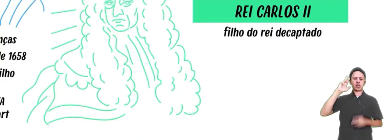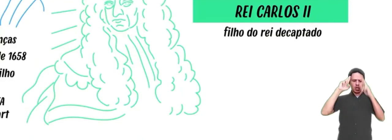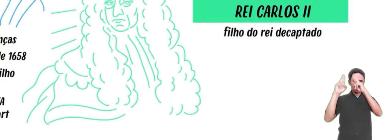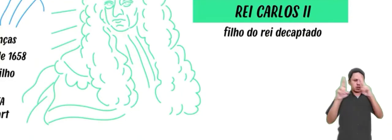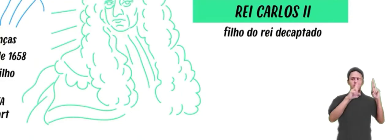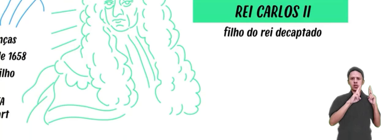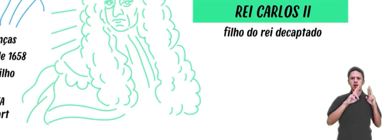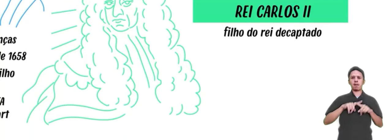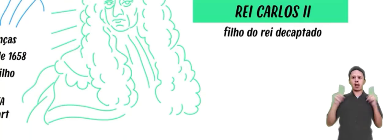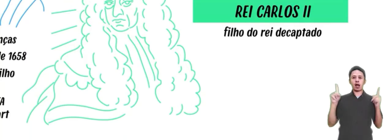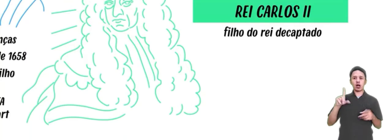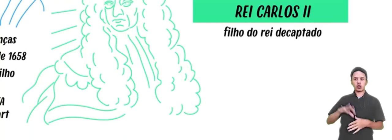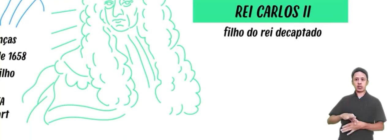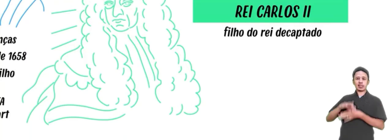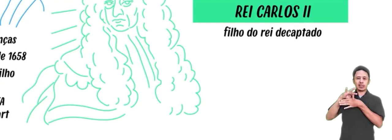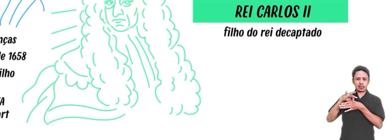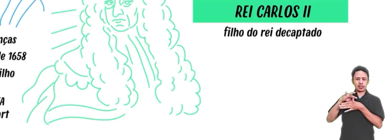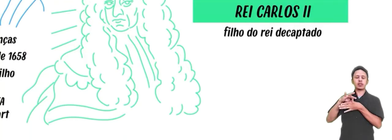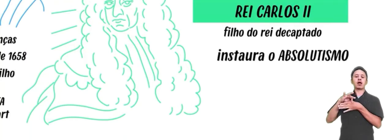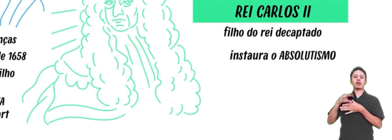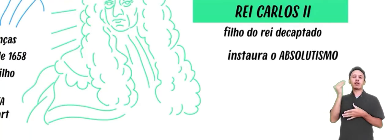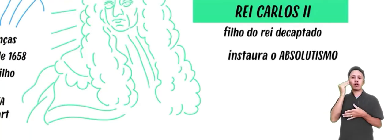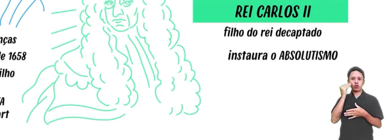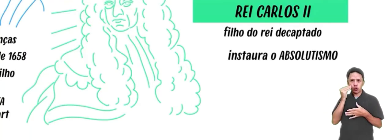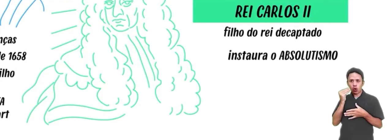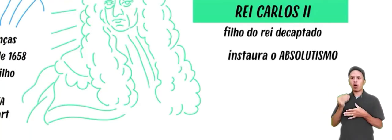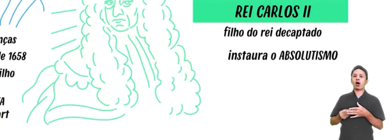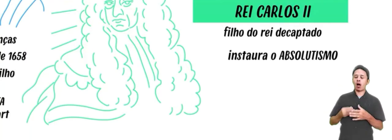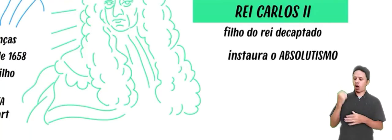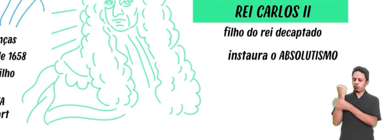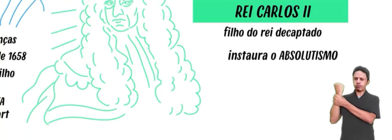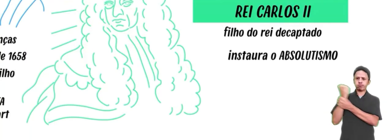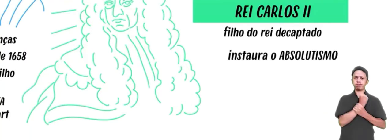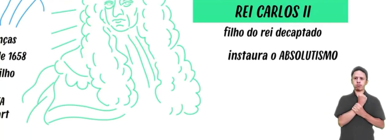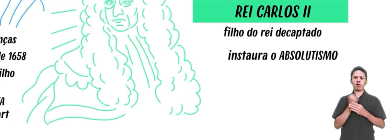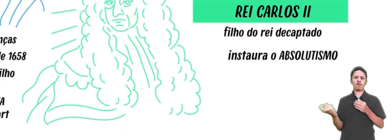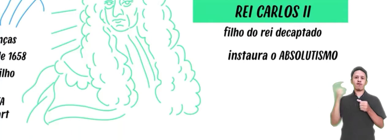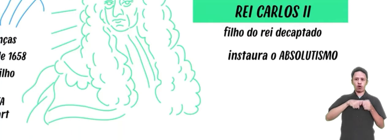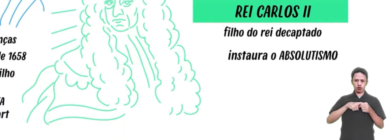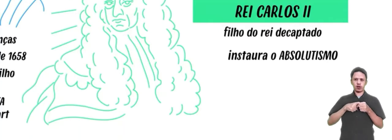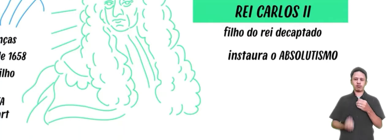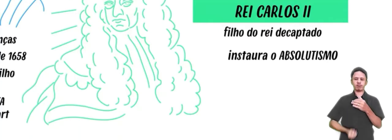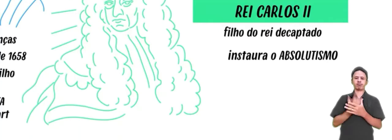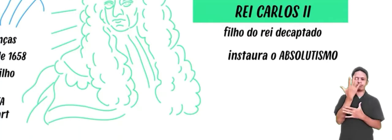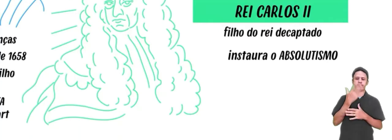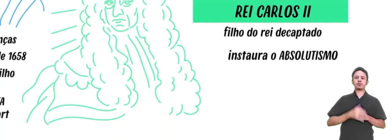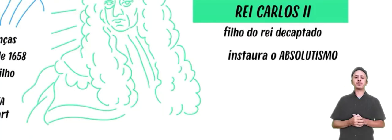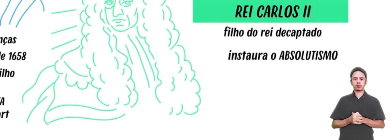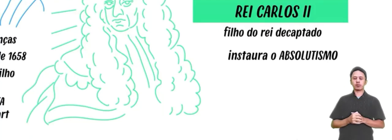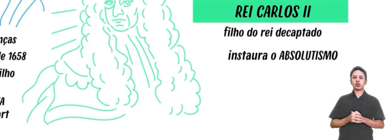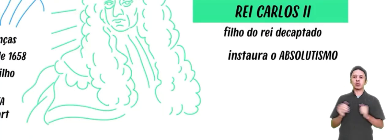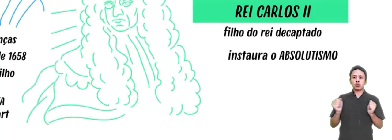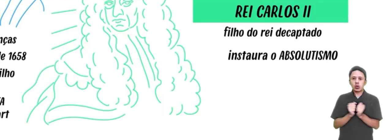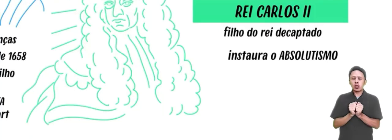a se articular com as antigas lideranças da nobreza e tentou instaurar o absolutismo novamente. O parlamento, composto em sua maioria por burgueses